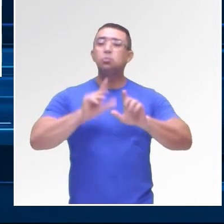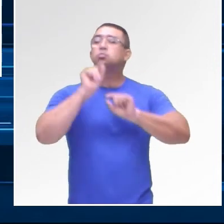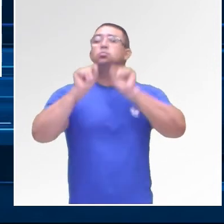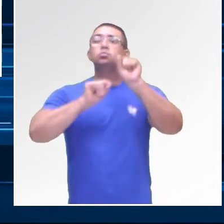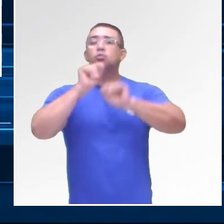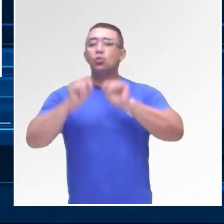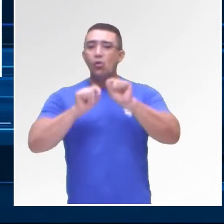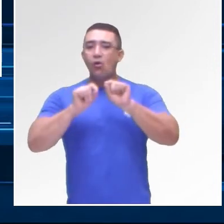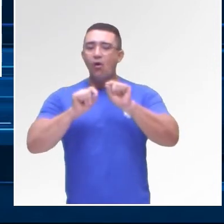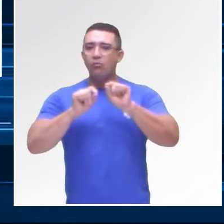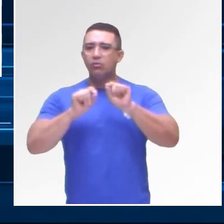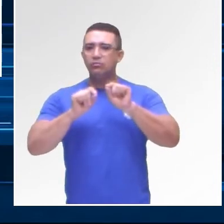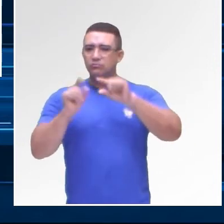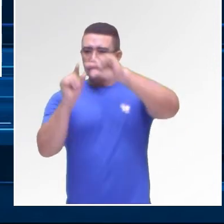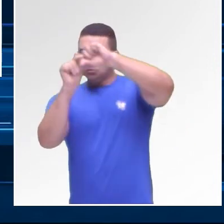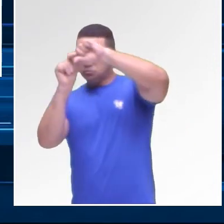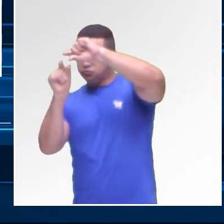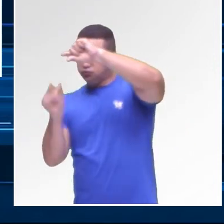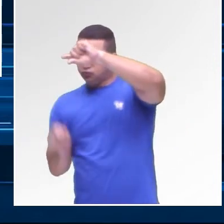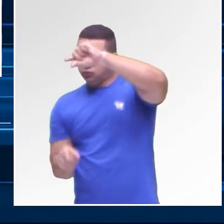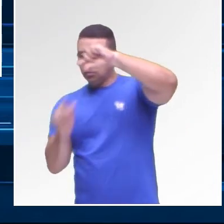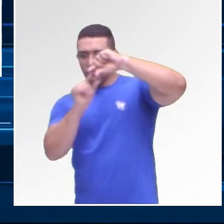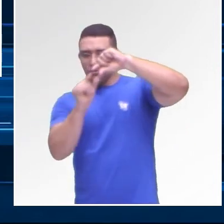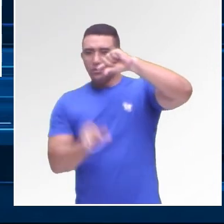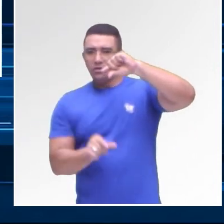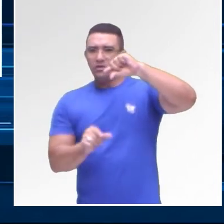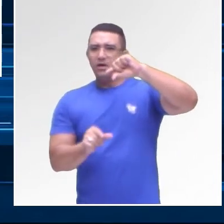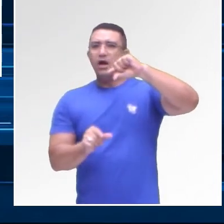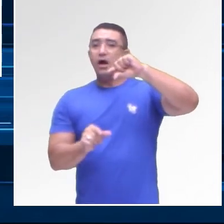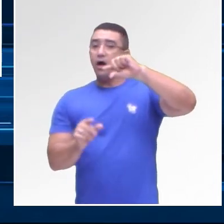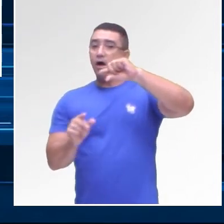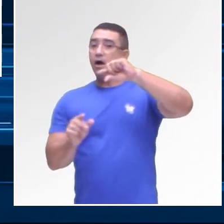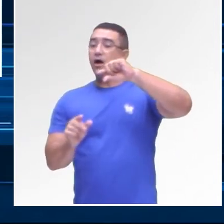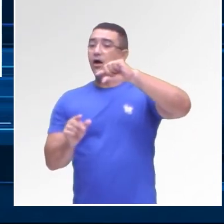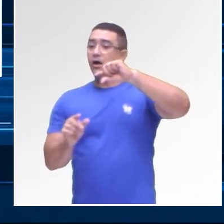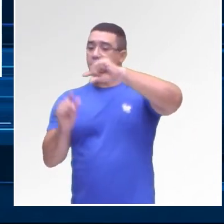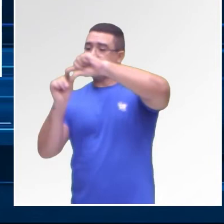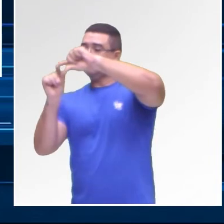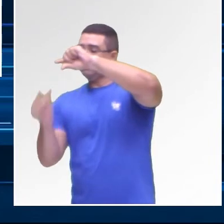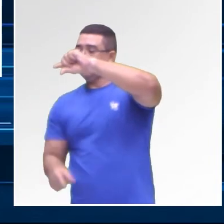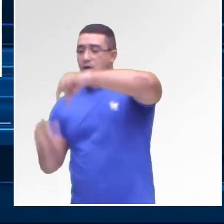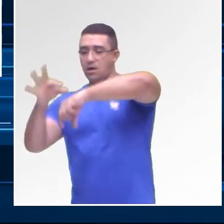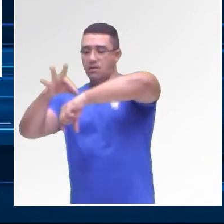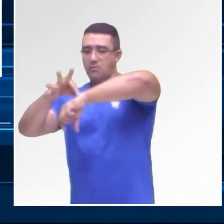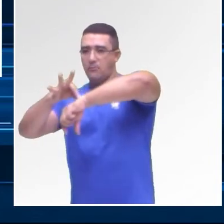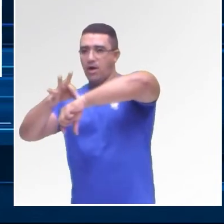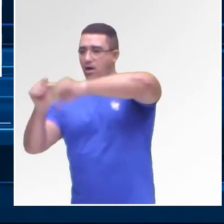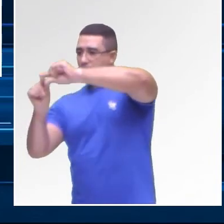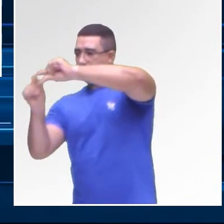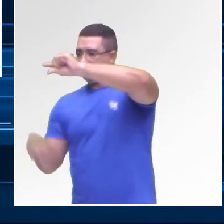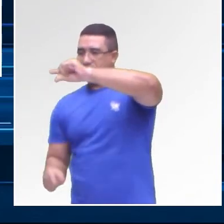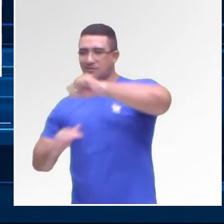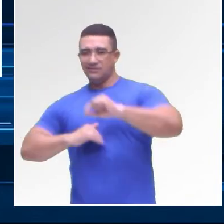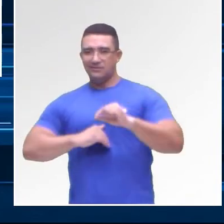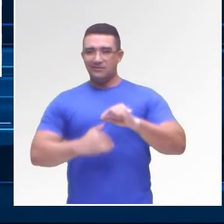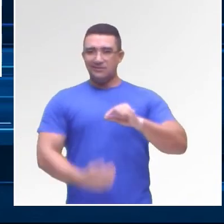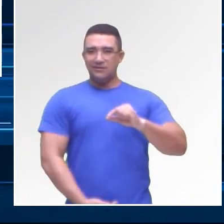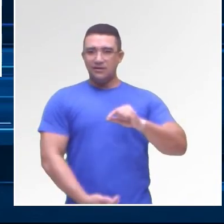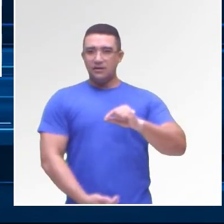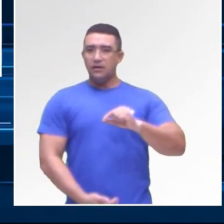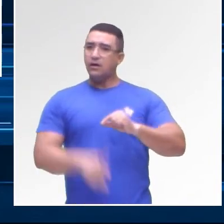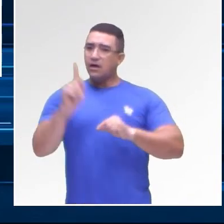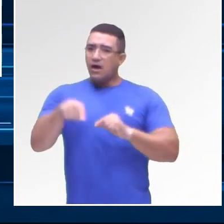formato dessas duas? Normalmente, essa que está abaixo da nossa pele, ela tem uma característica